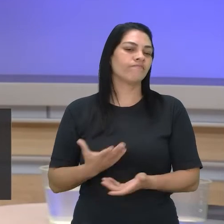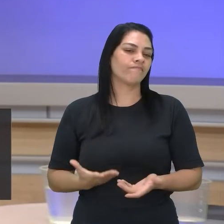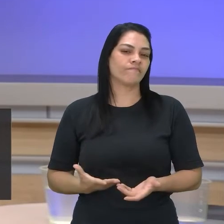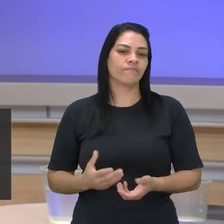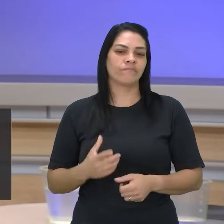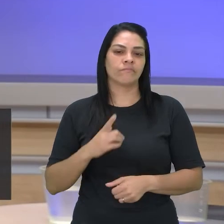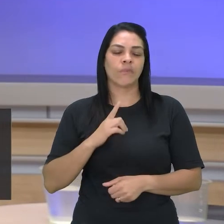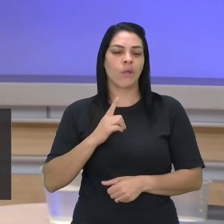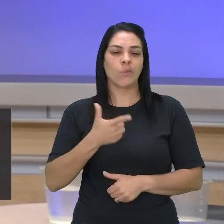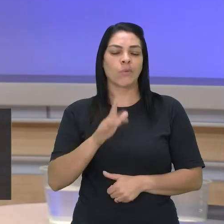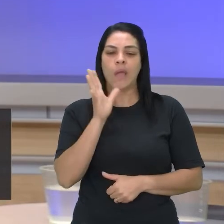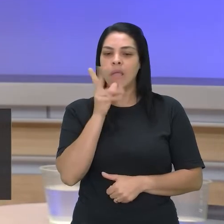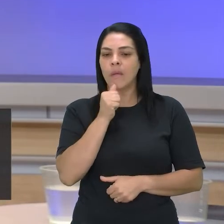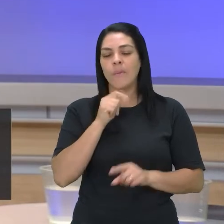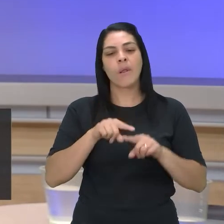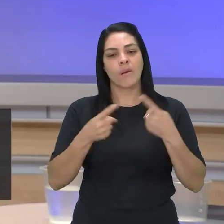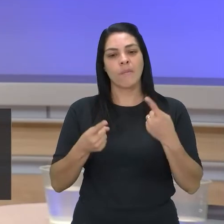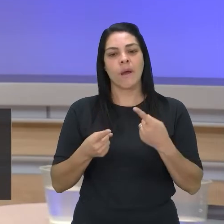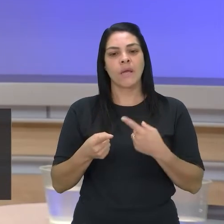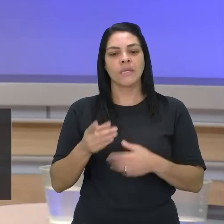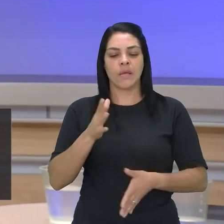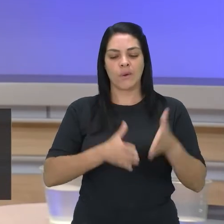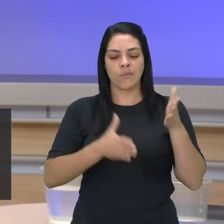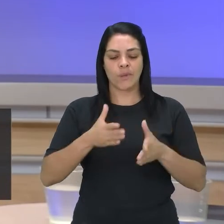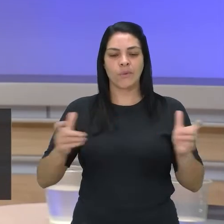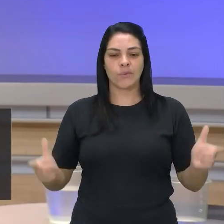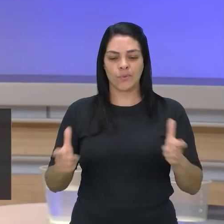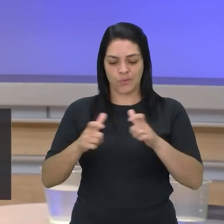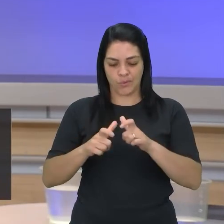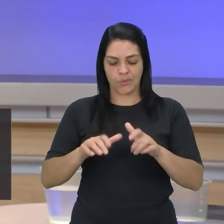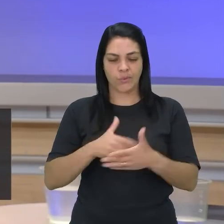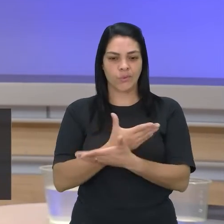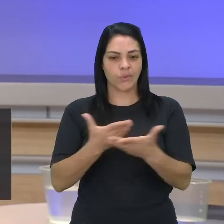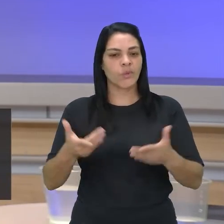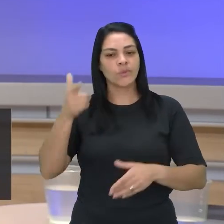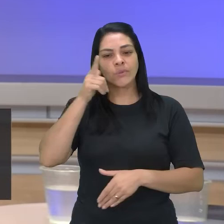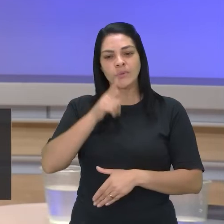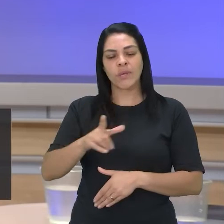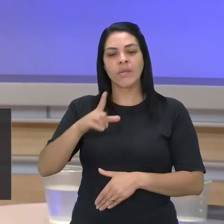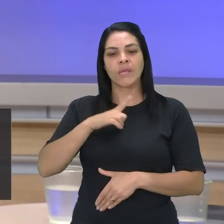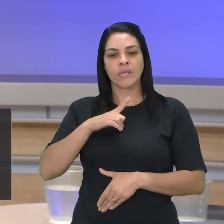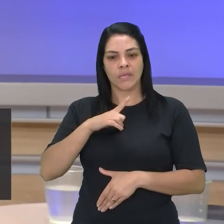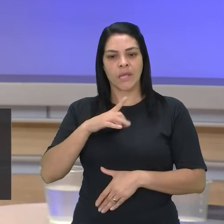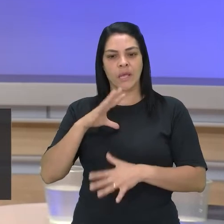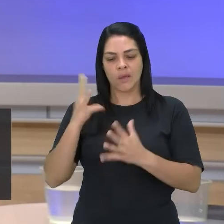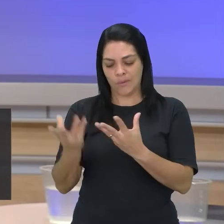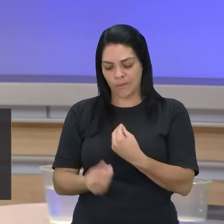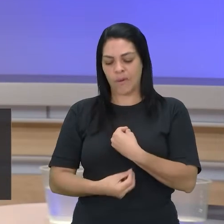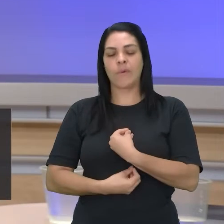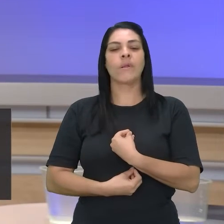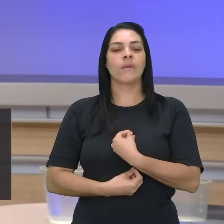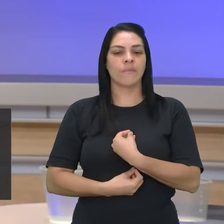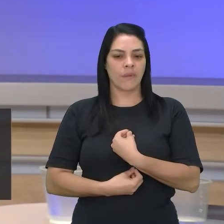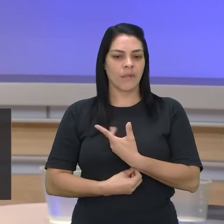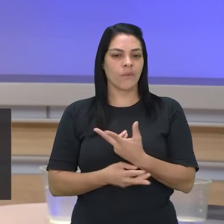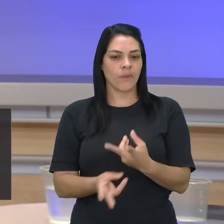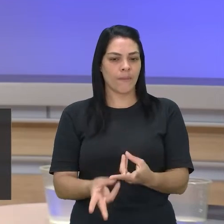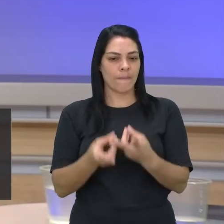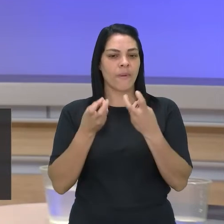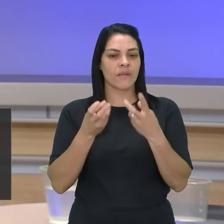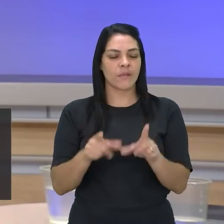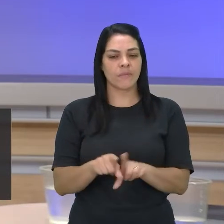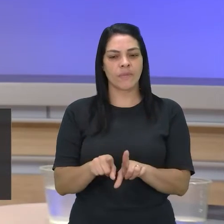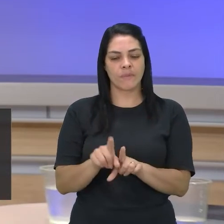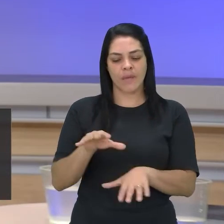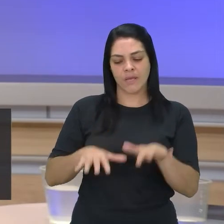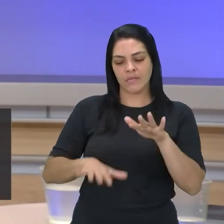mas mesmo com esse pouco tempo, a gente já colhe, né, essas manifestações e percebe, né? Então, às